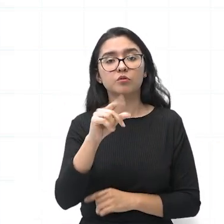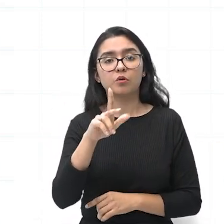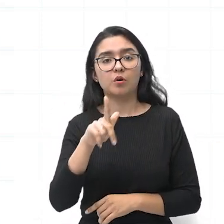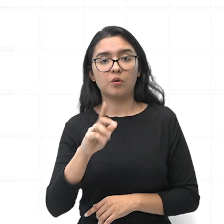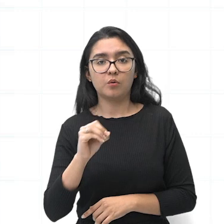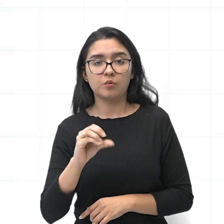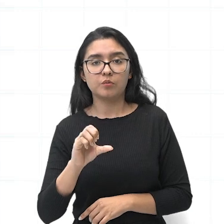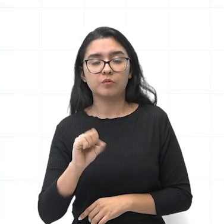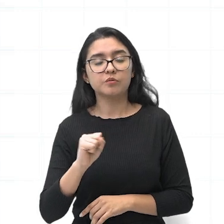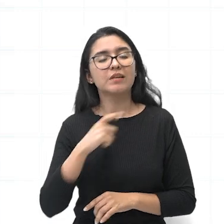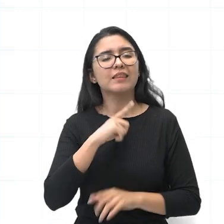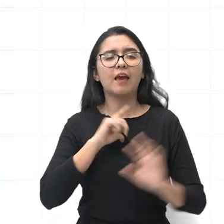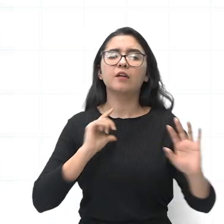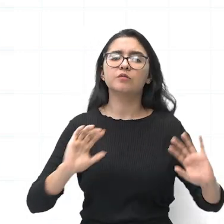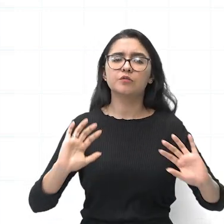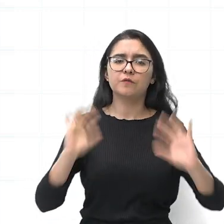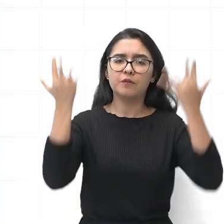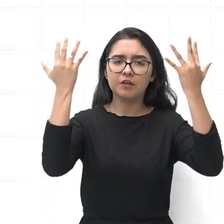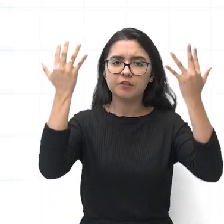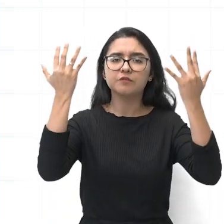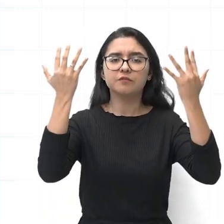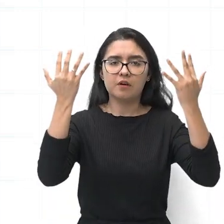nos festivais, né?